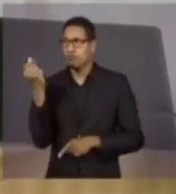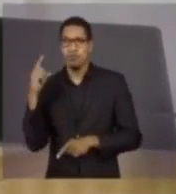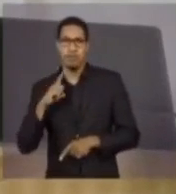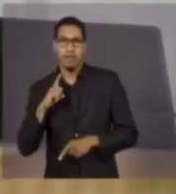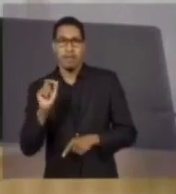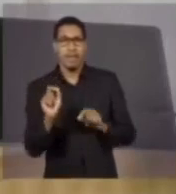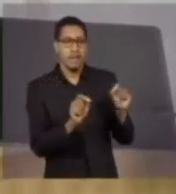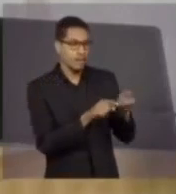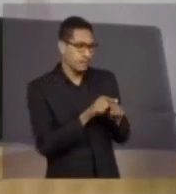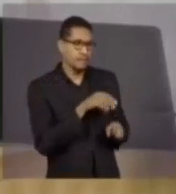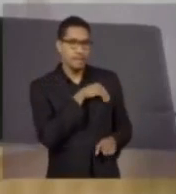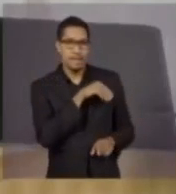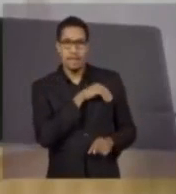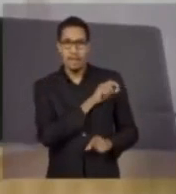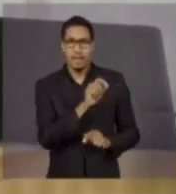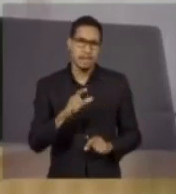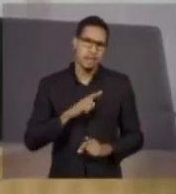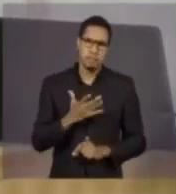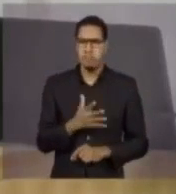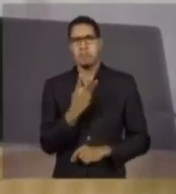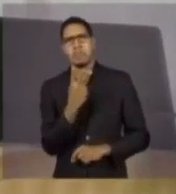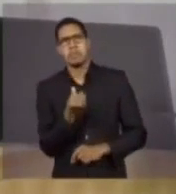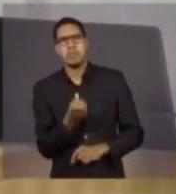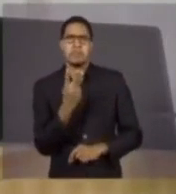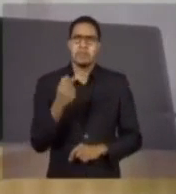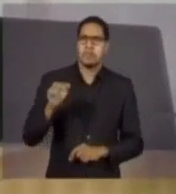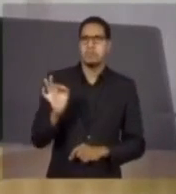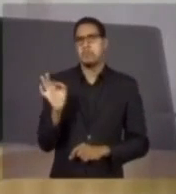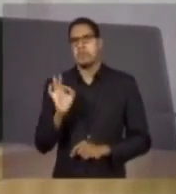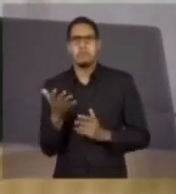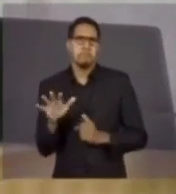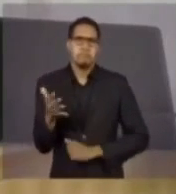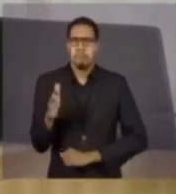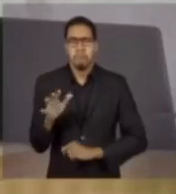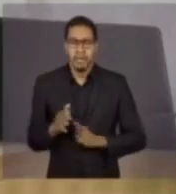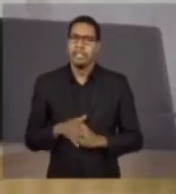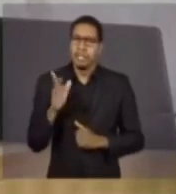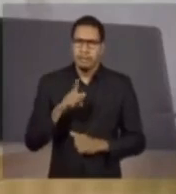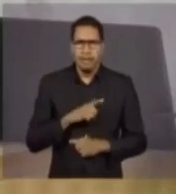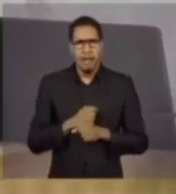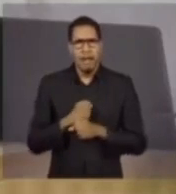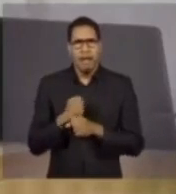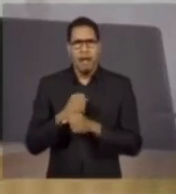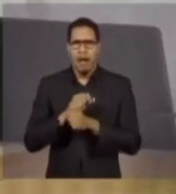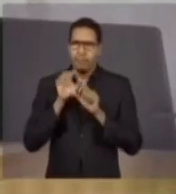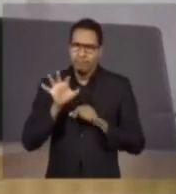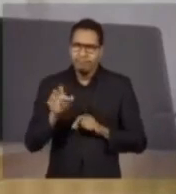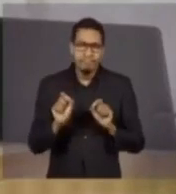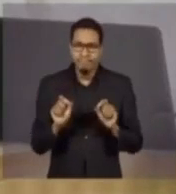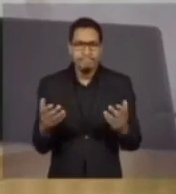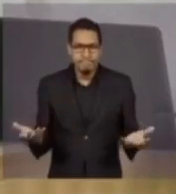dos Servidores é e torno de 36 37 por cento isso se deve a já há muitos anos dessa dia